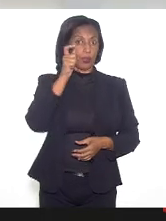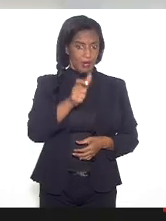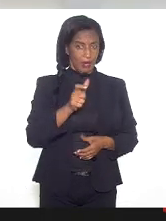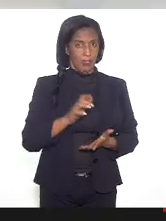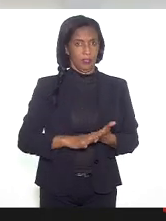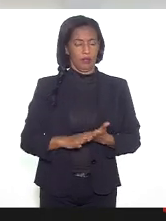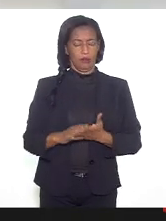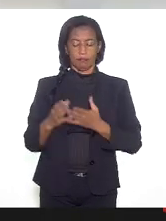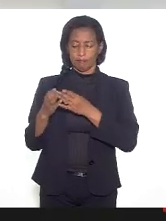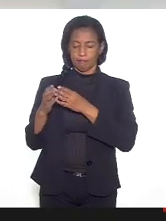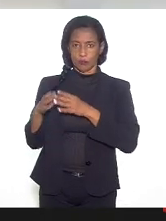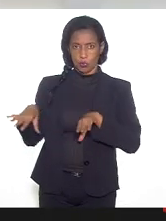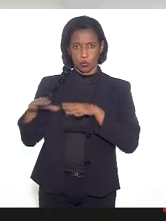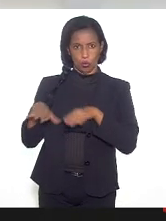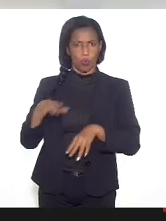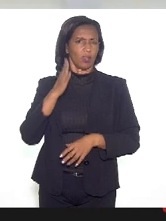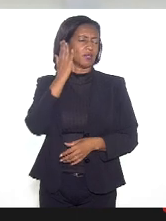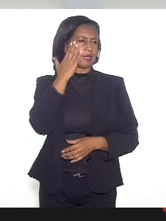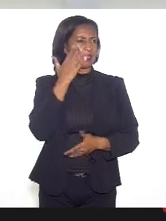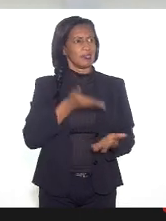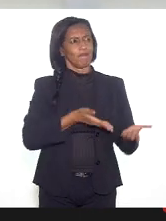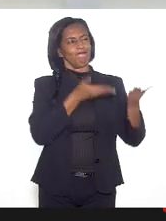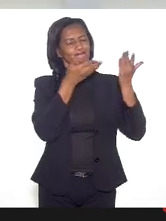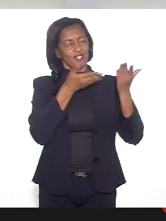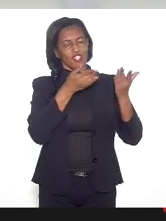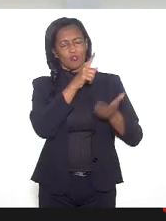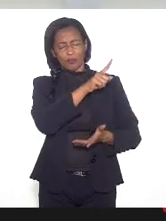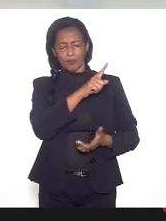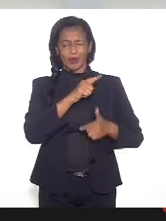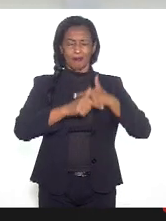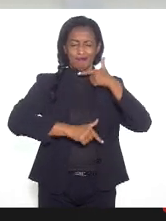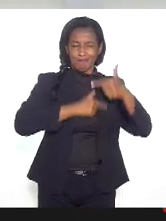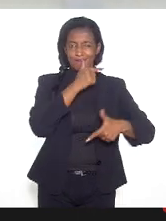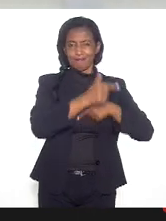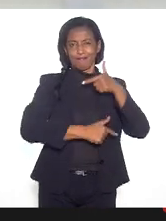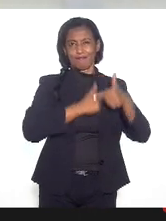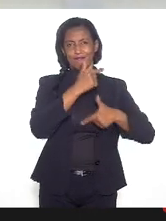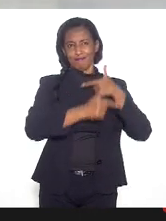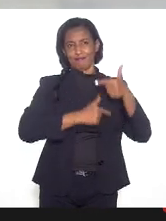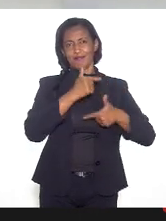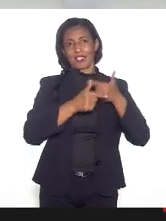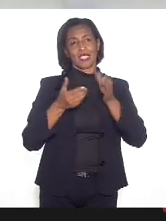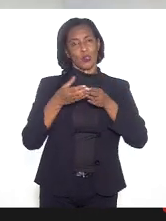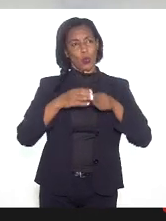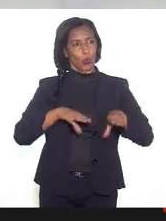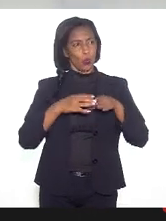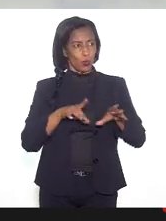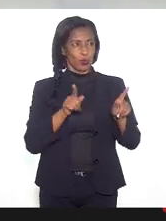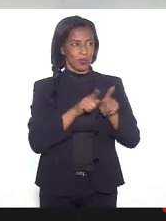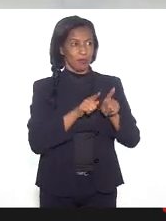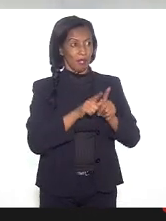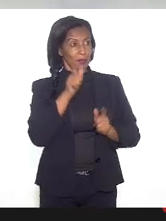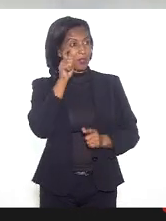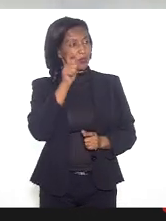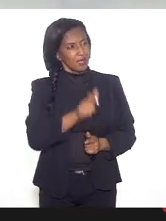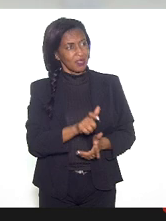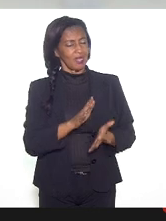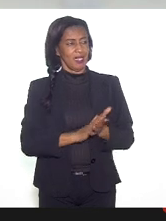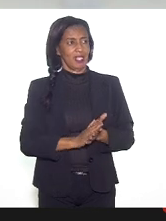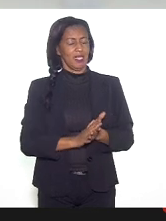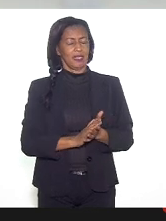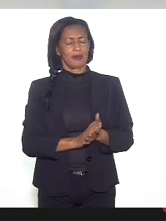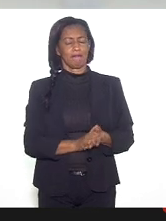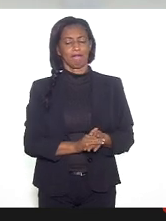concursados, sei que Vossa Excelência é um combatente ativo aí dessa pauta do concurso também, mas o interesse dos concursados, salvo